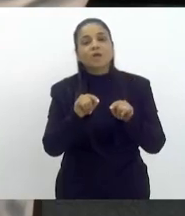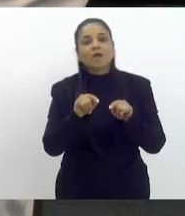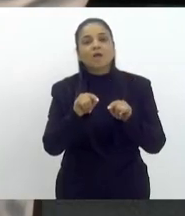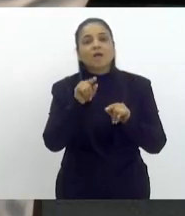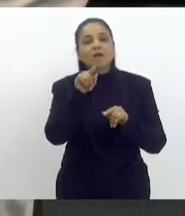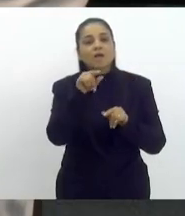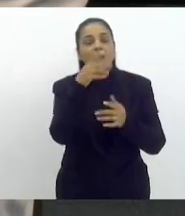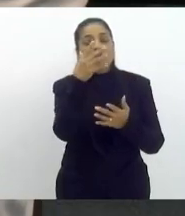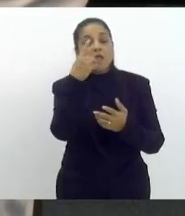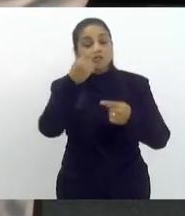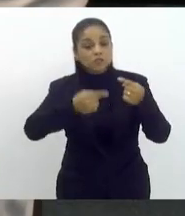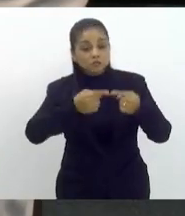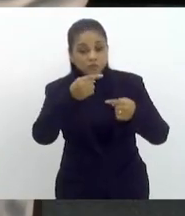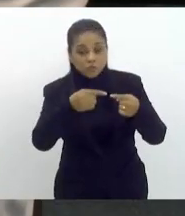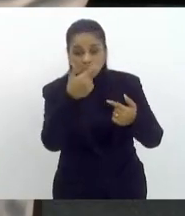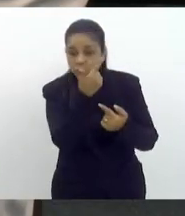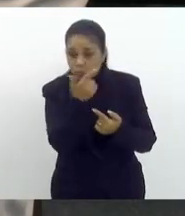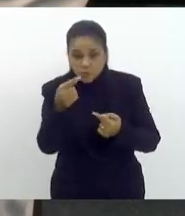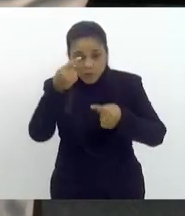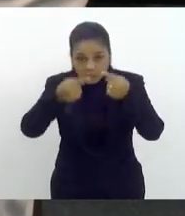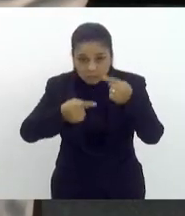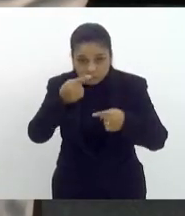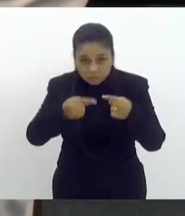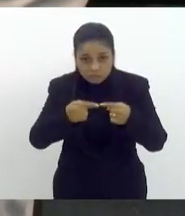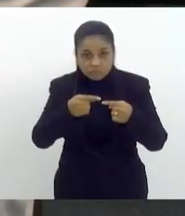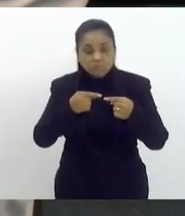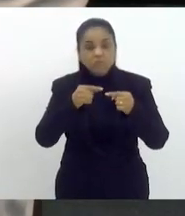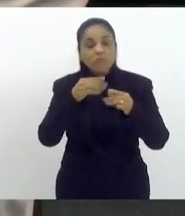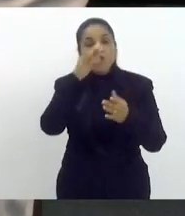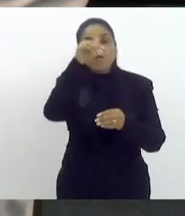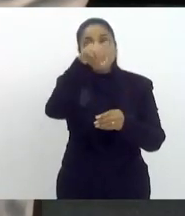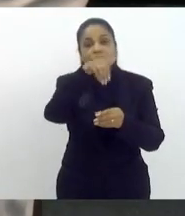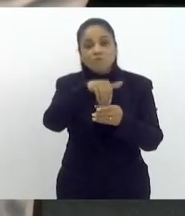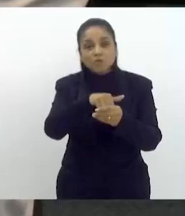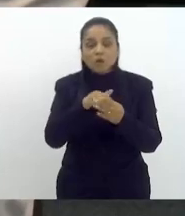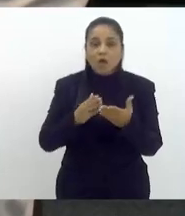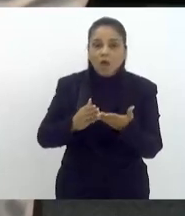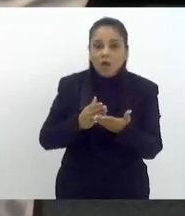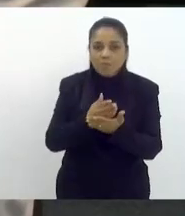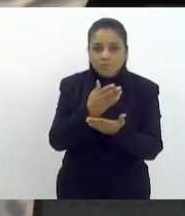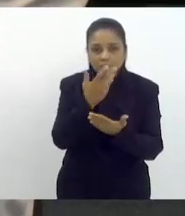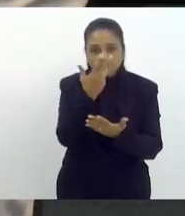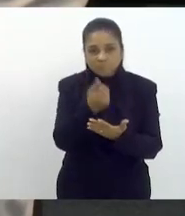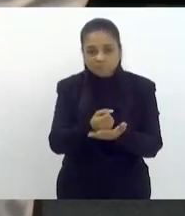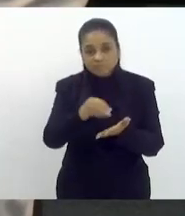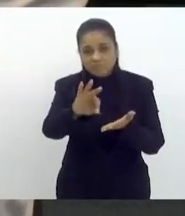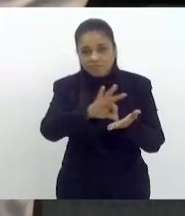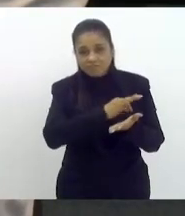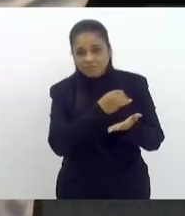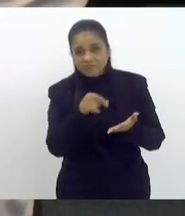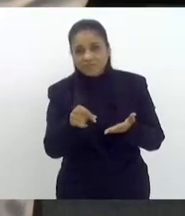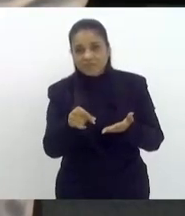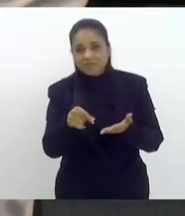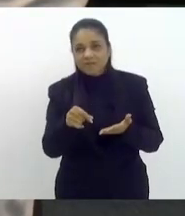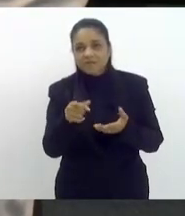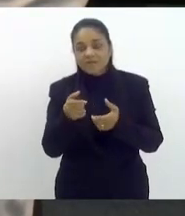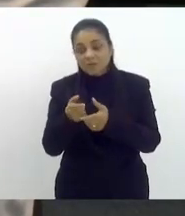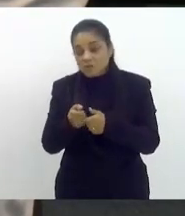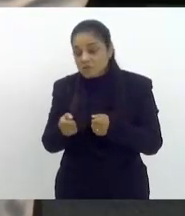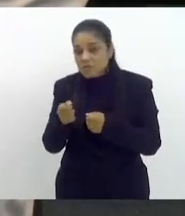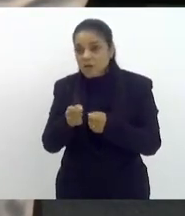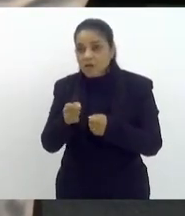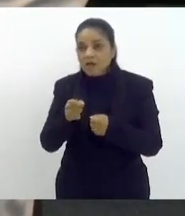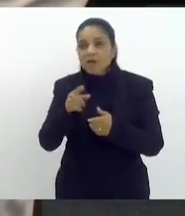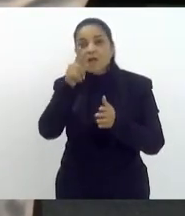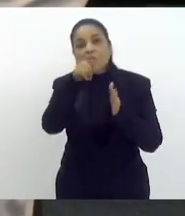senhora falou em discussão não entendo Quem Queira discutir em votação aprovado vai autógrafo ele estava no celular e ele